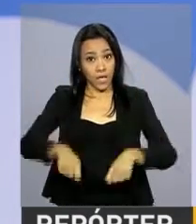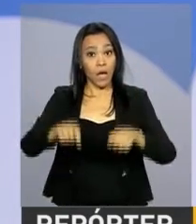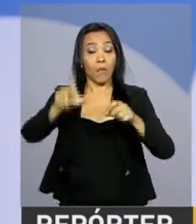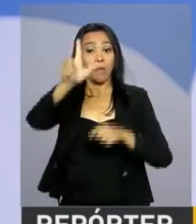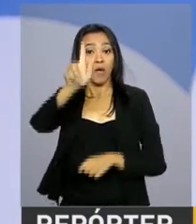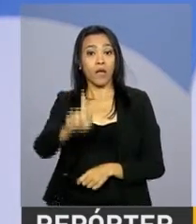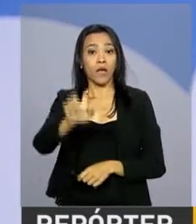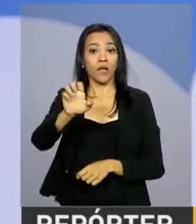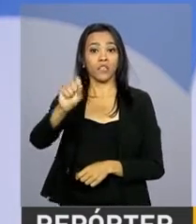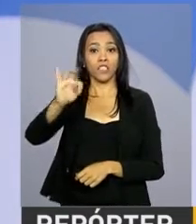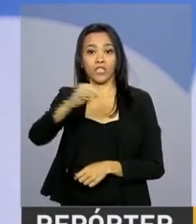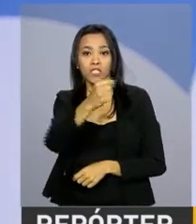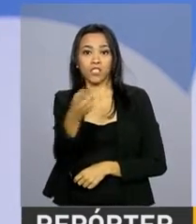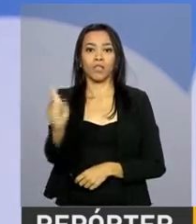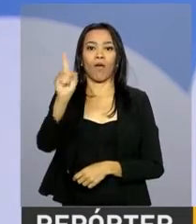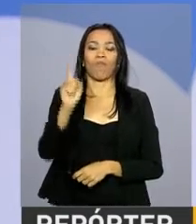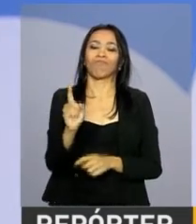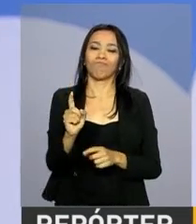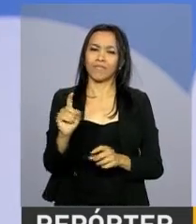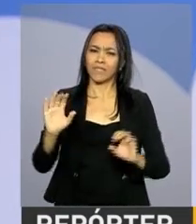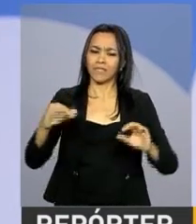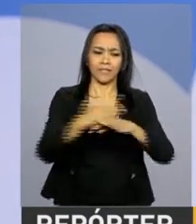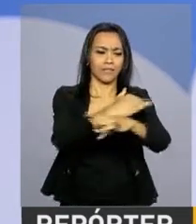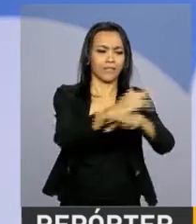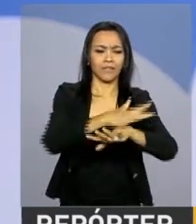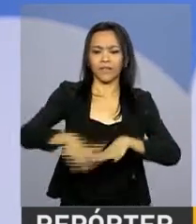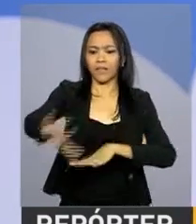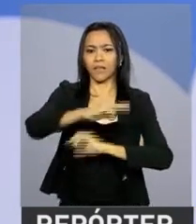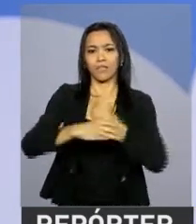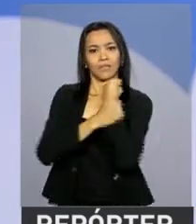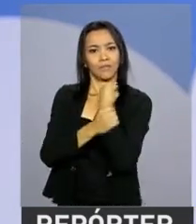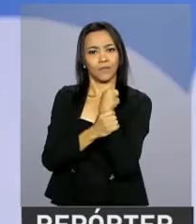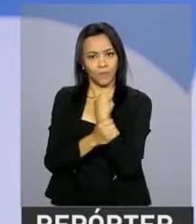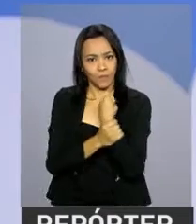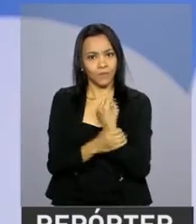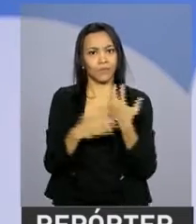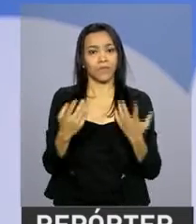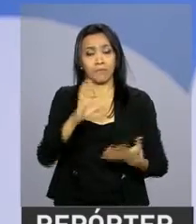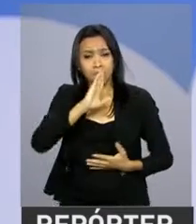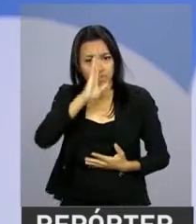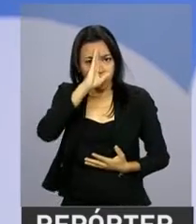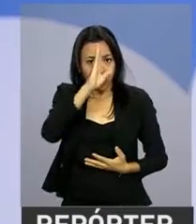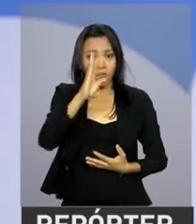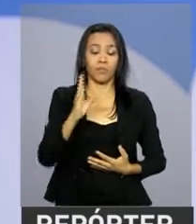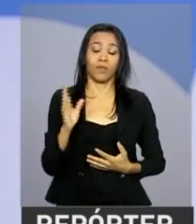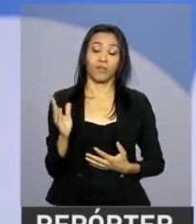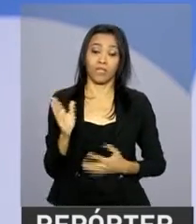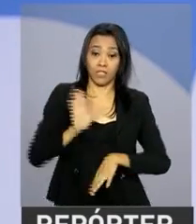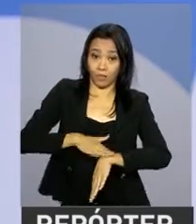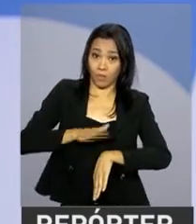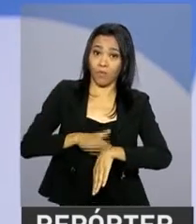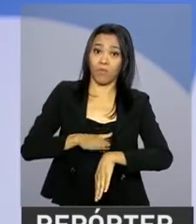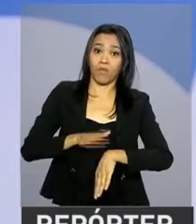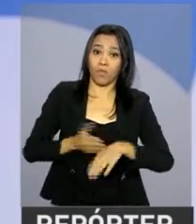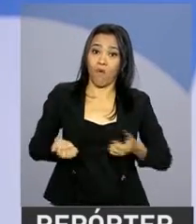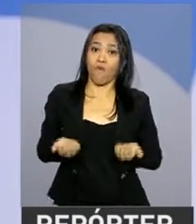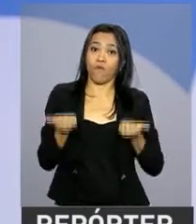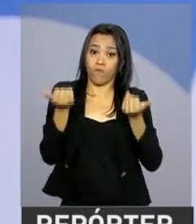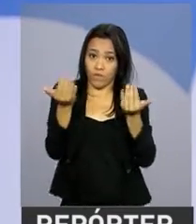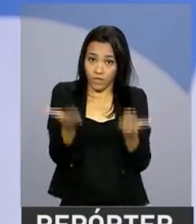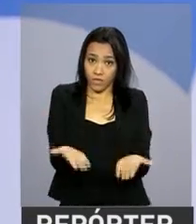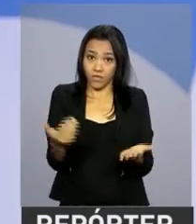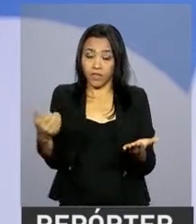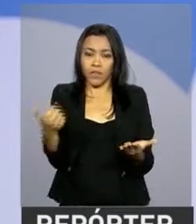eficiente cidades mais seguras e sustentáveis e principalmente neste momento oferecer serviços inovadores